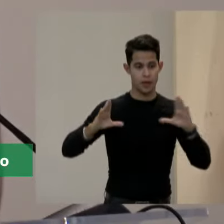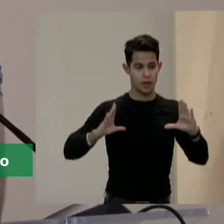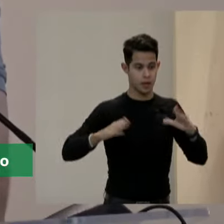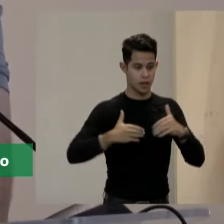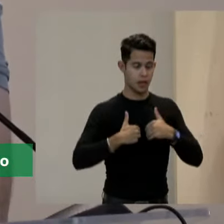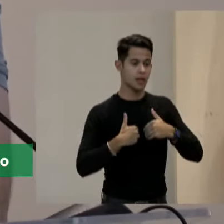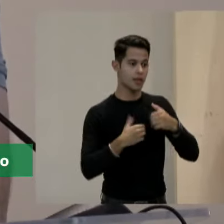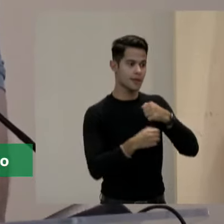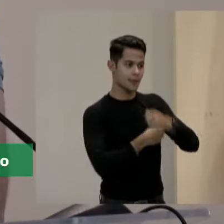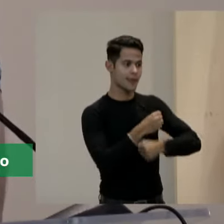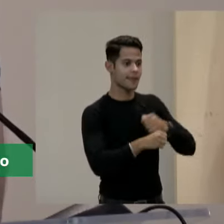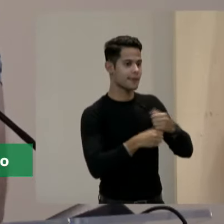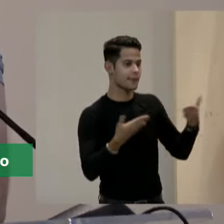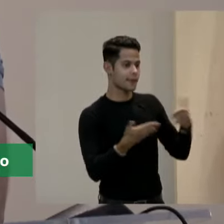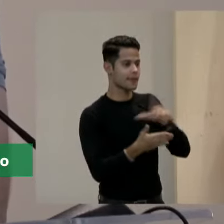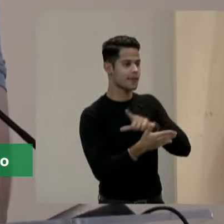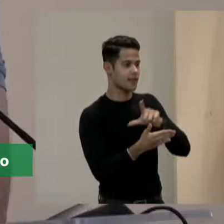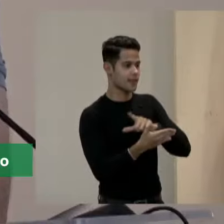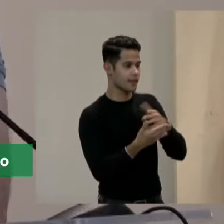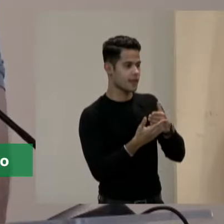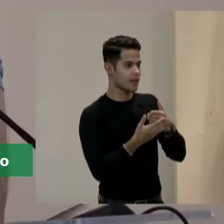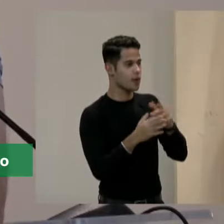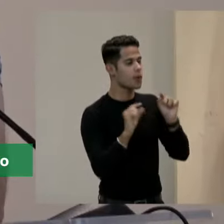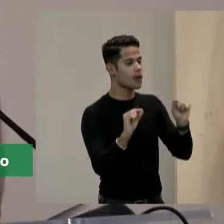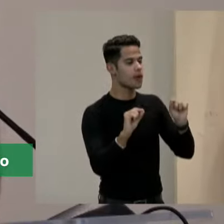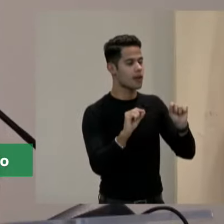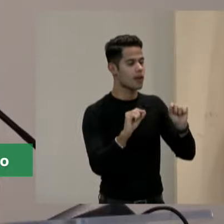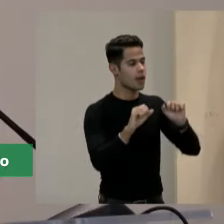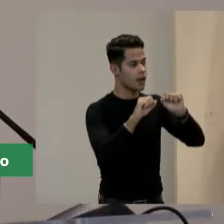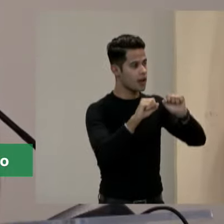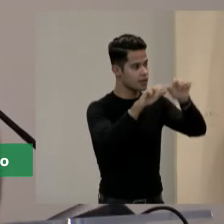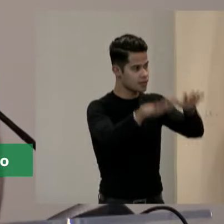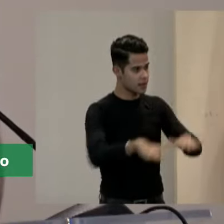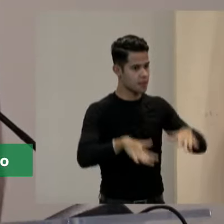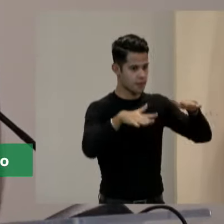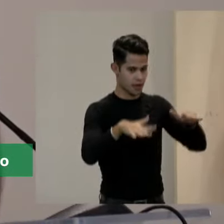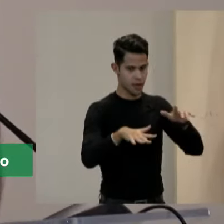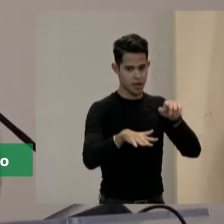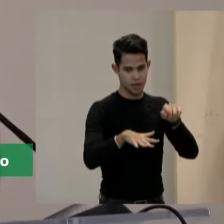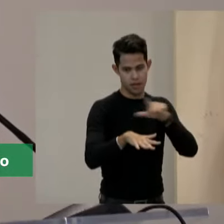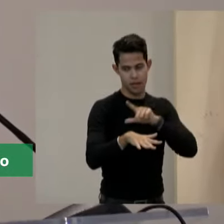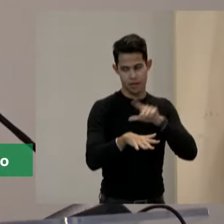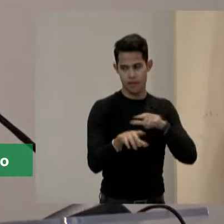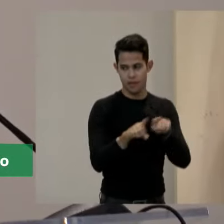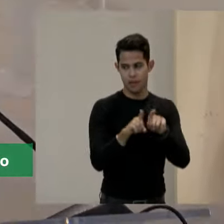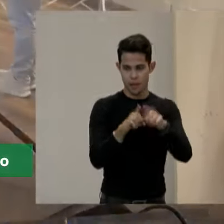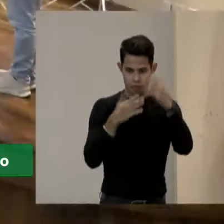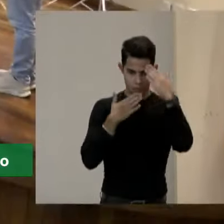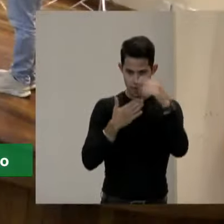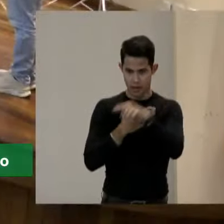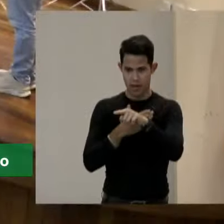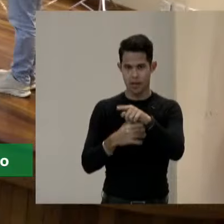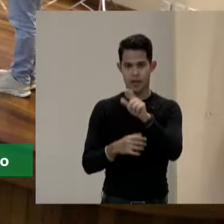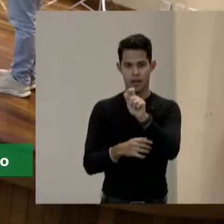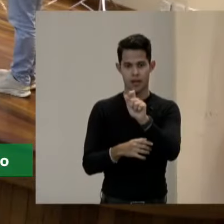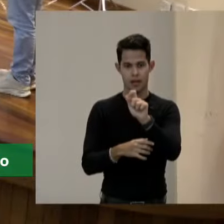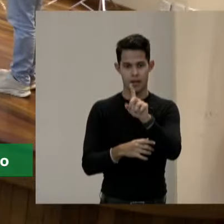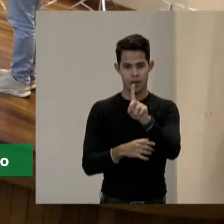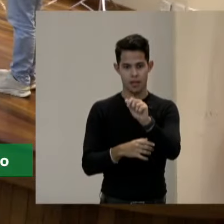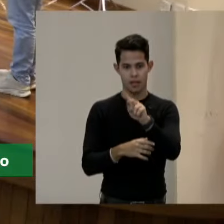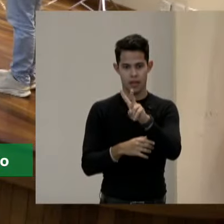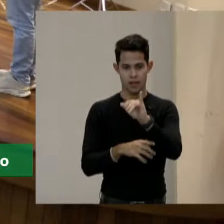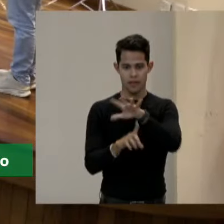a felicidade de ter o parceiro Assembleia Legislativa, que eu agradeço em nome do Davi, que fez toda a mediação